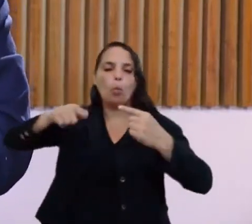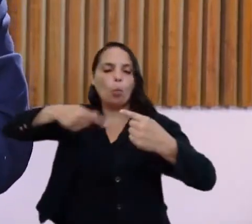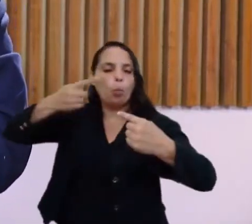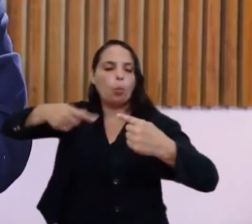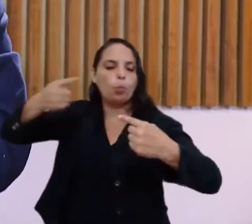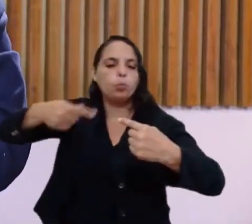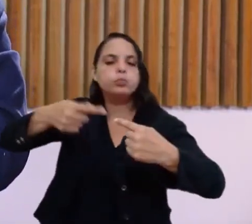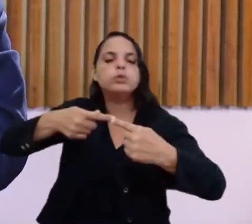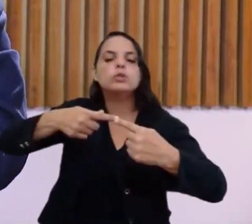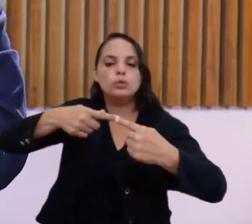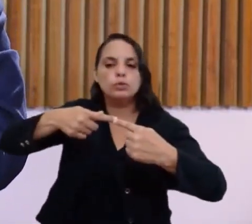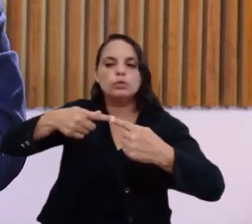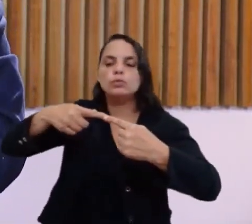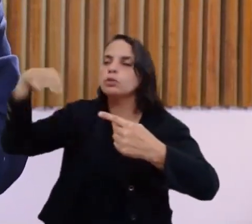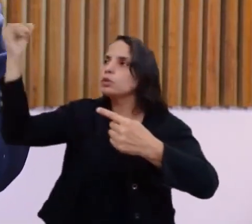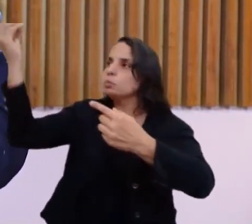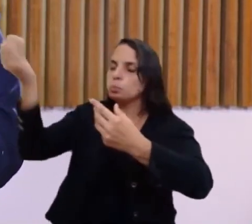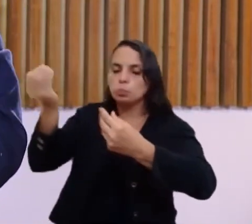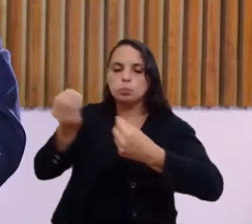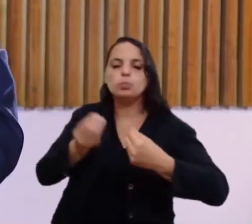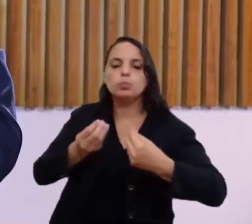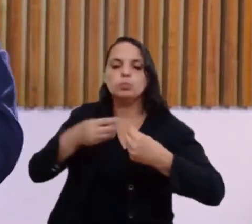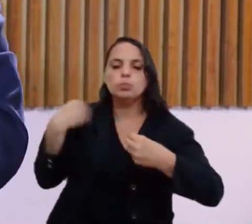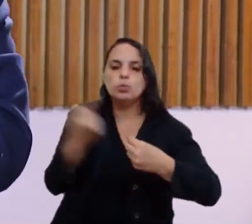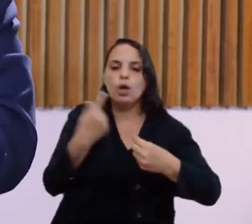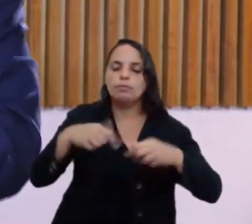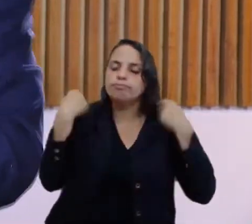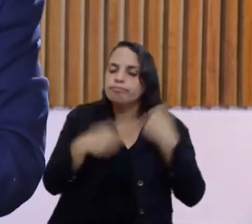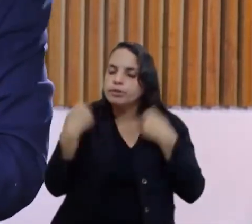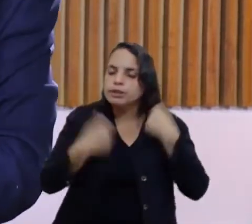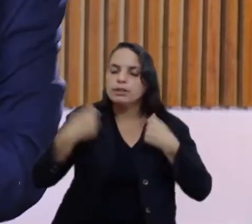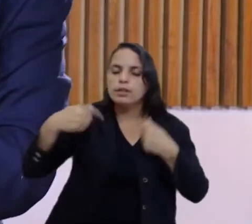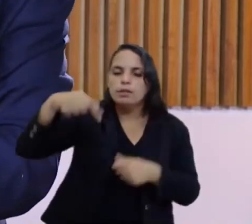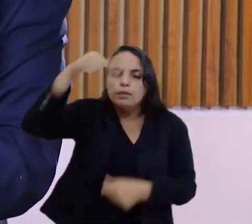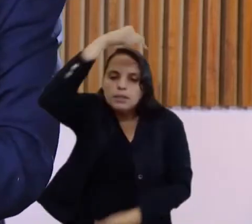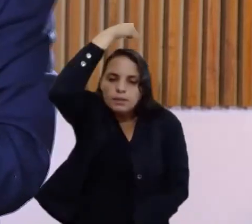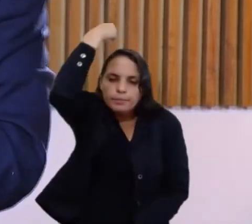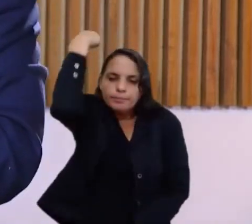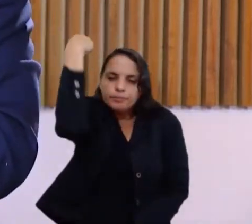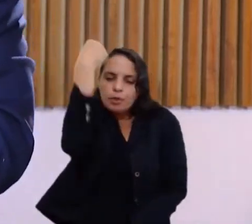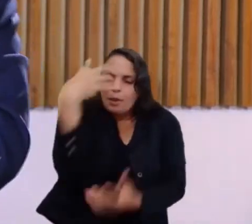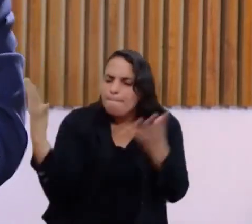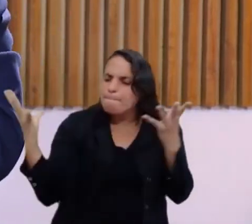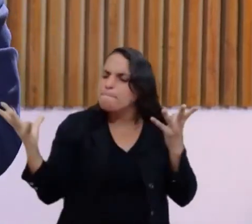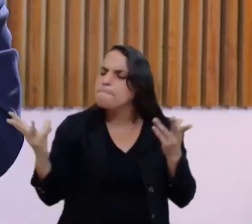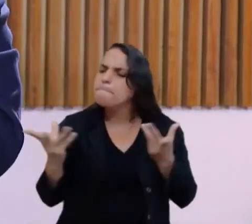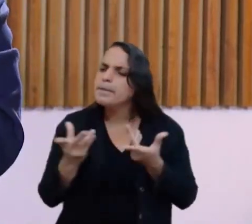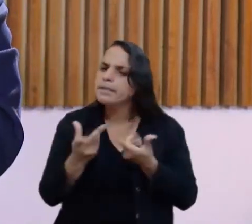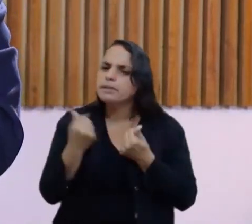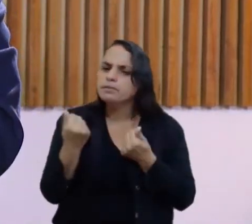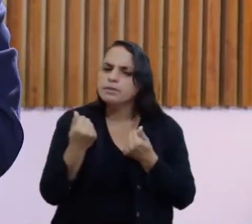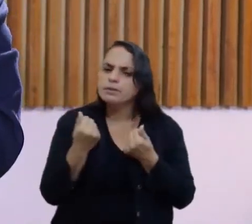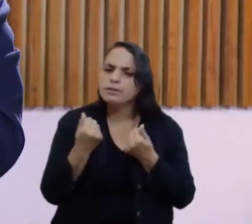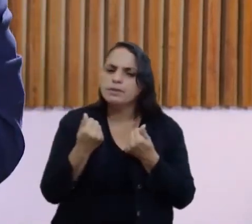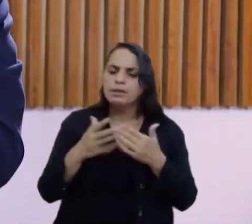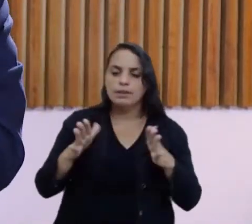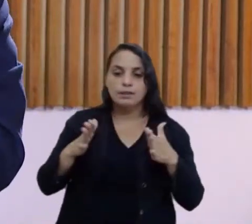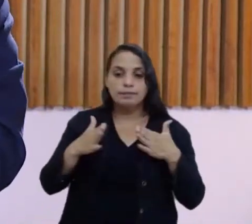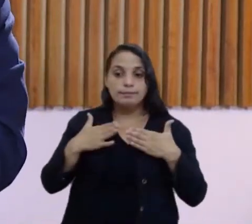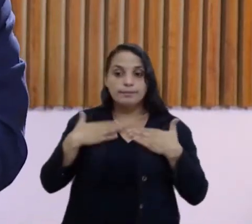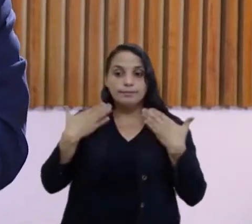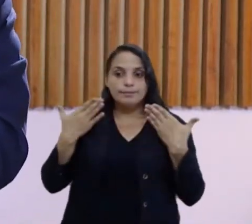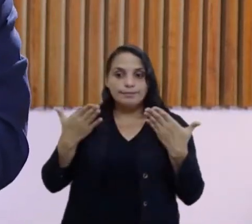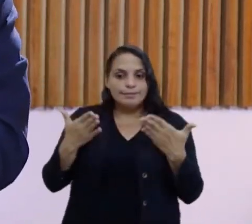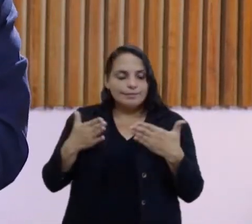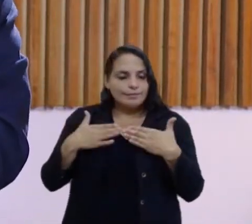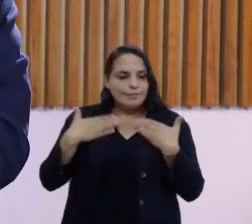propõe para nós, sede santo porque eu sou santo, sede perfeito como eu sou perfeito, nós ficamos desanimados quando pensamos em nós